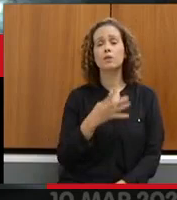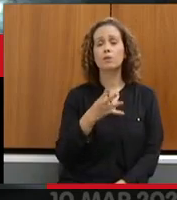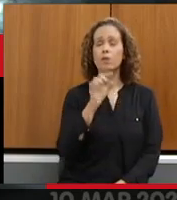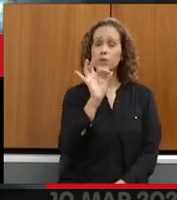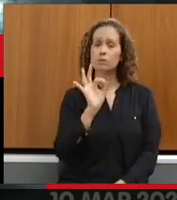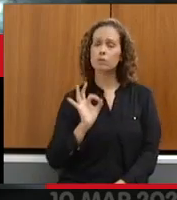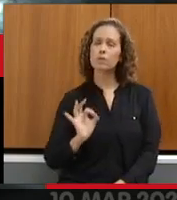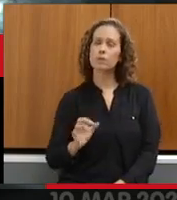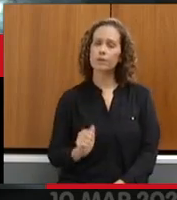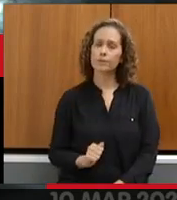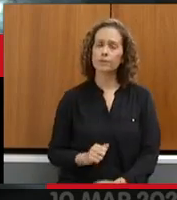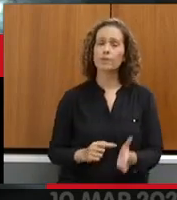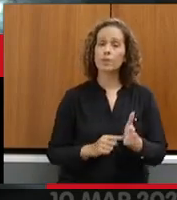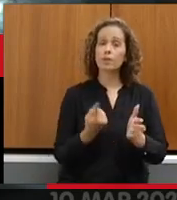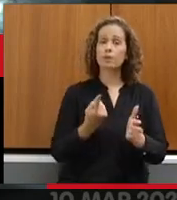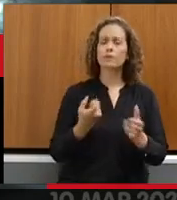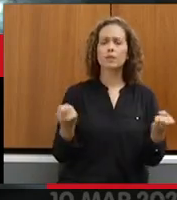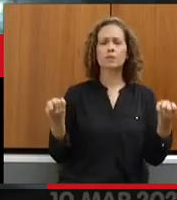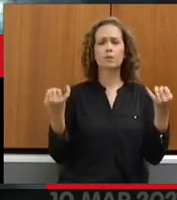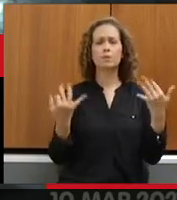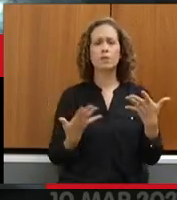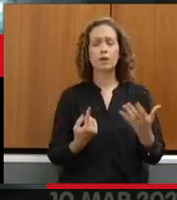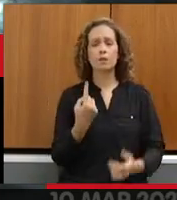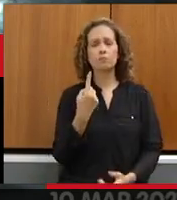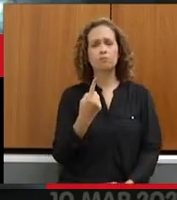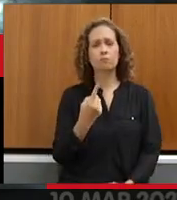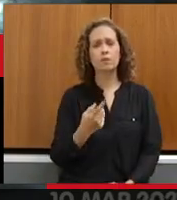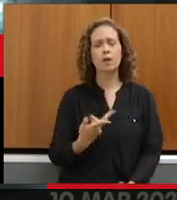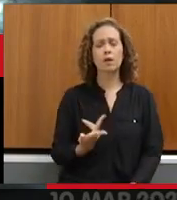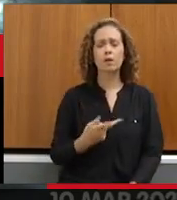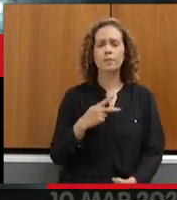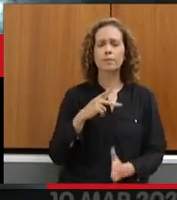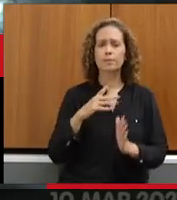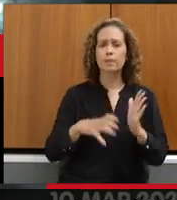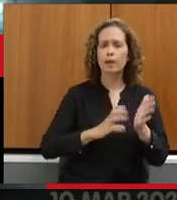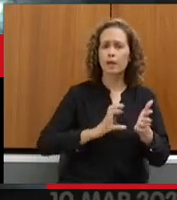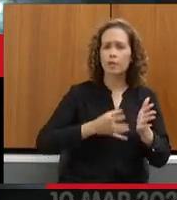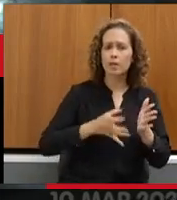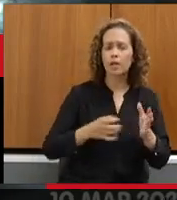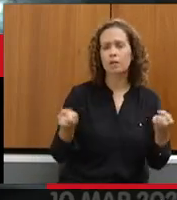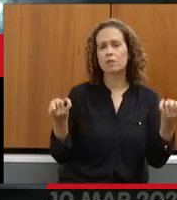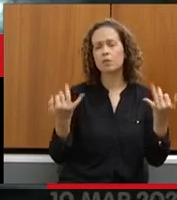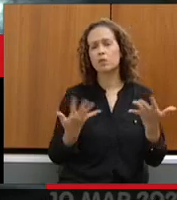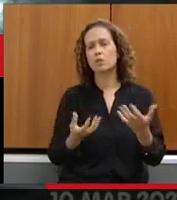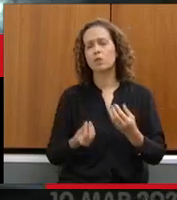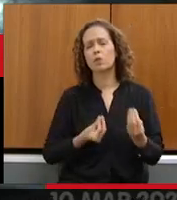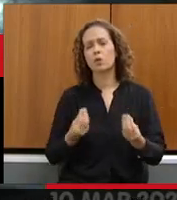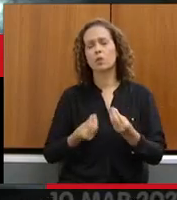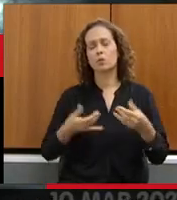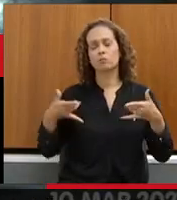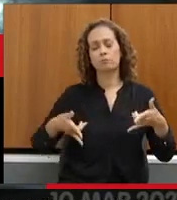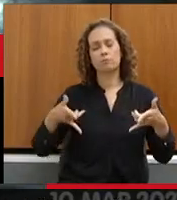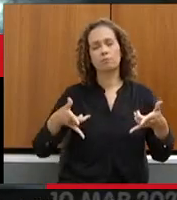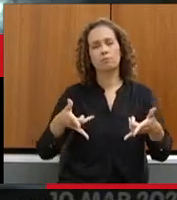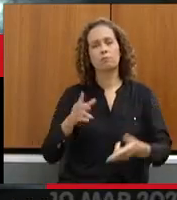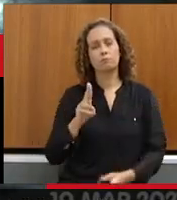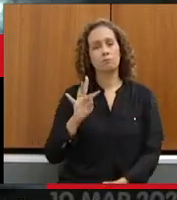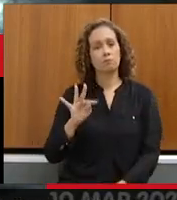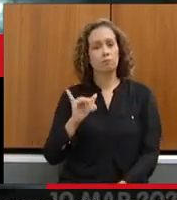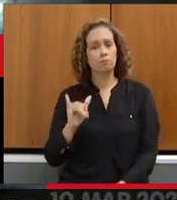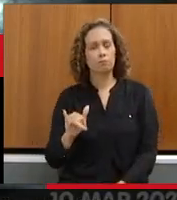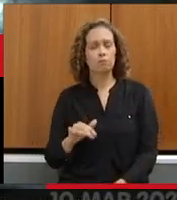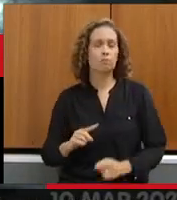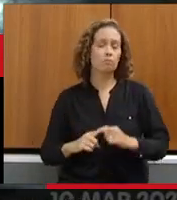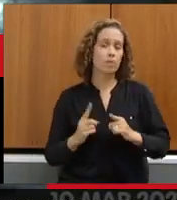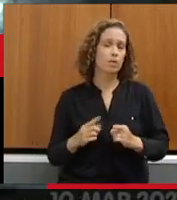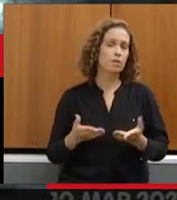cento da primeira vez que eu trouxe esse tema o parlamentar trouxe a preocupação pertinente da alta ocupação dos leitos de UTI mas isso se